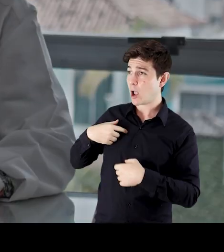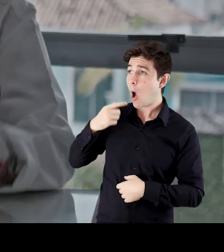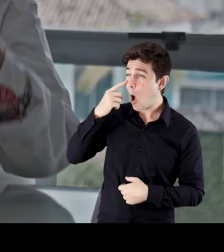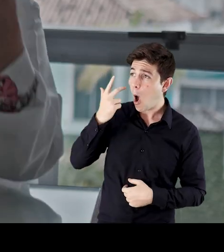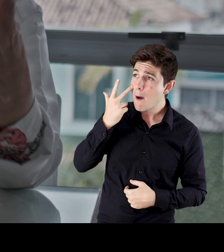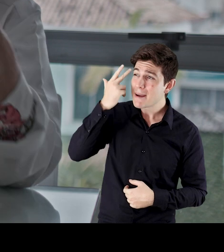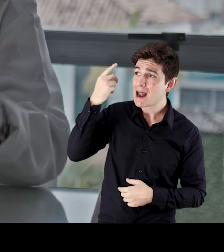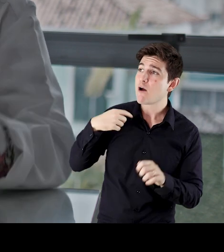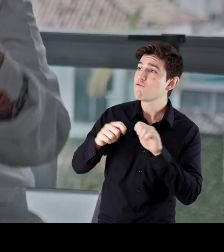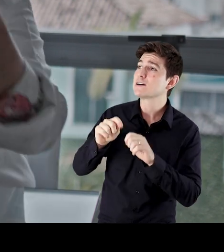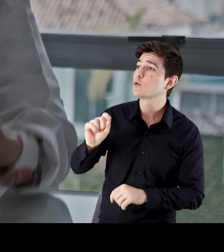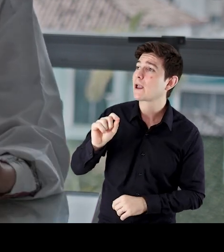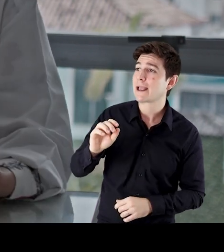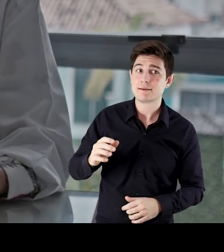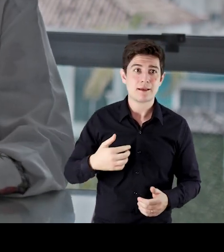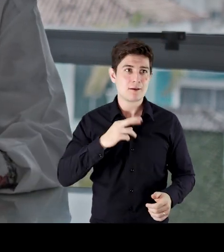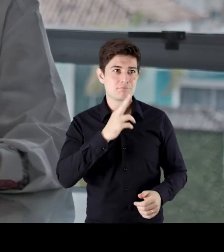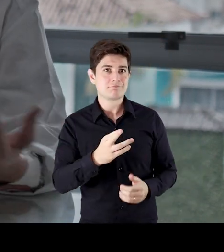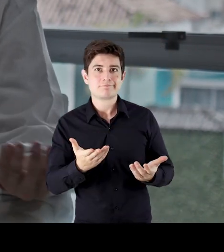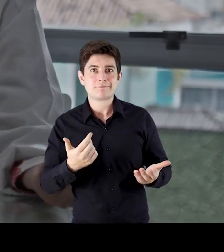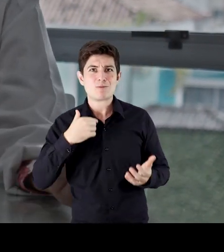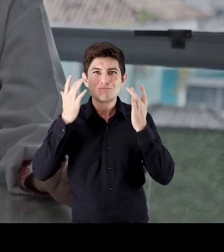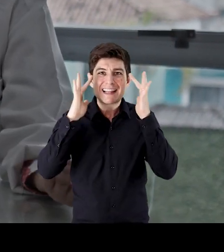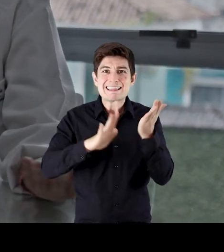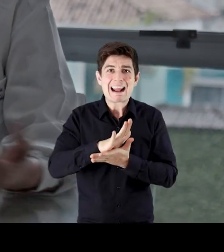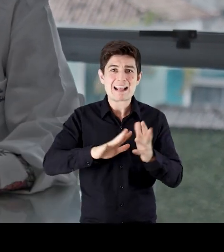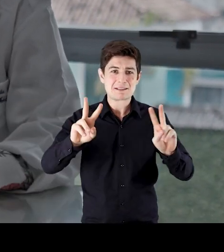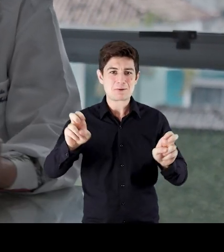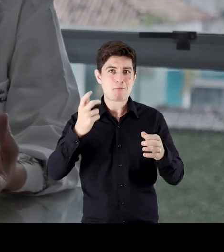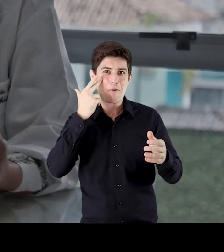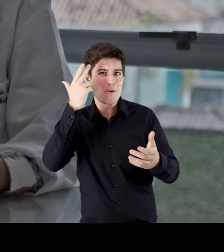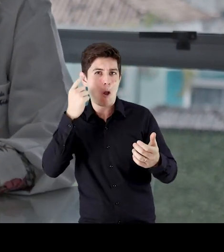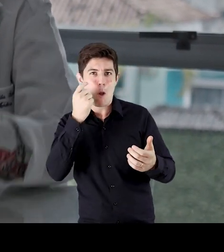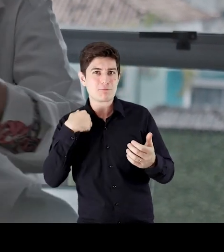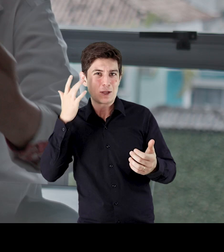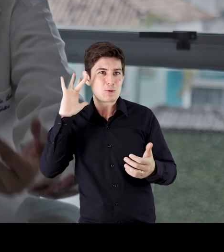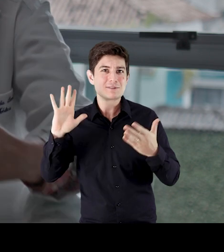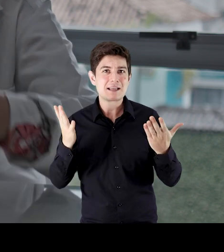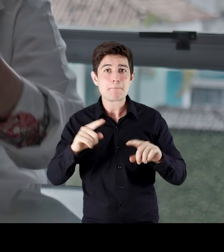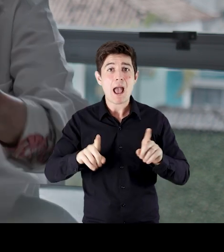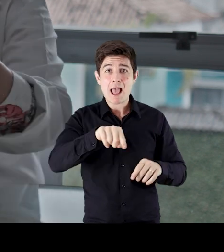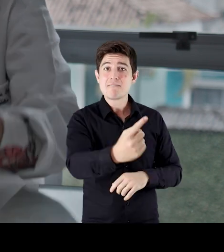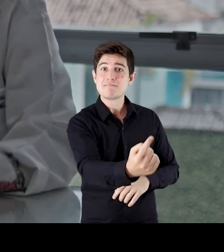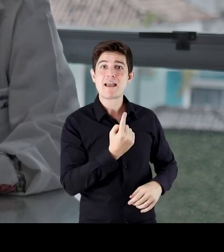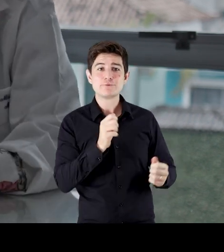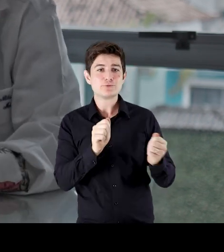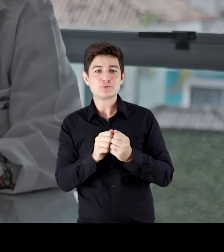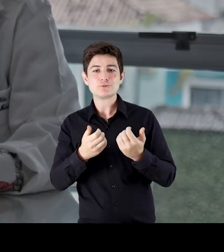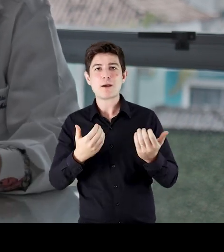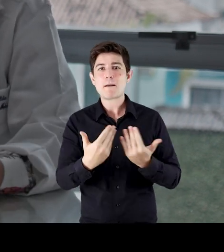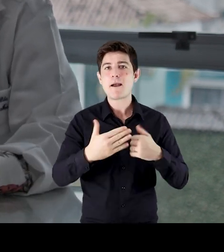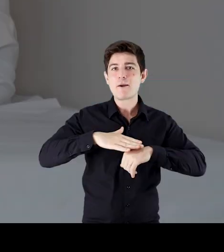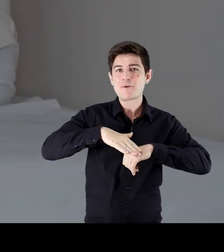operar meu olho, o que é que eu faço? Não sei nada de oftalmologia, de cirurgia, mas aí a pessoa vem a mim,